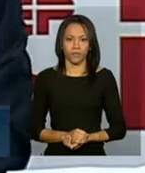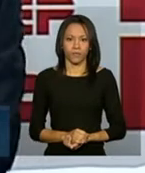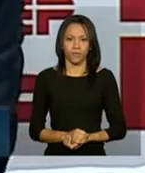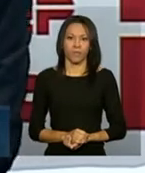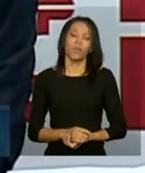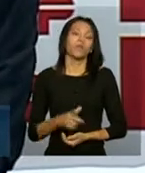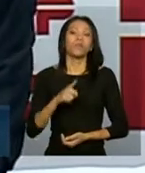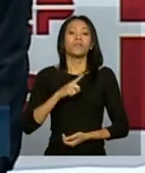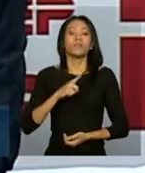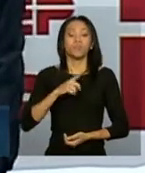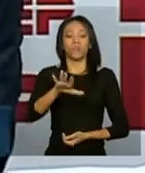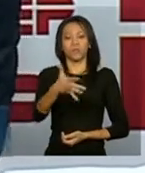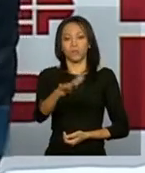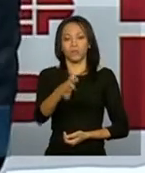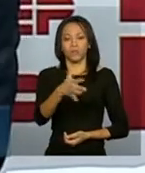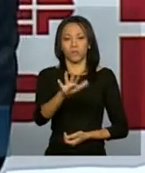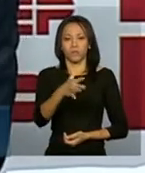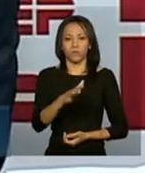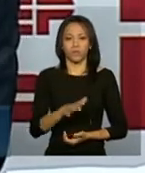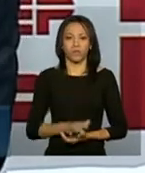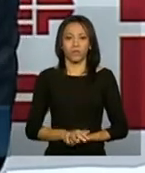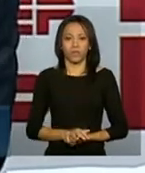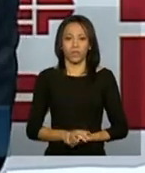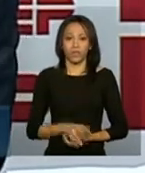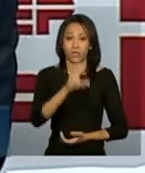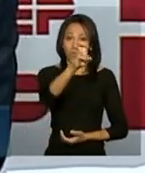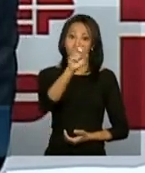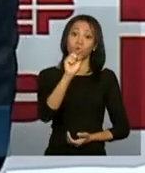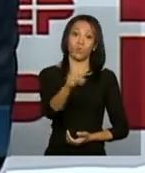Mas temos mais ou menos